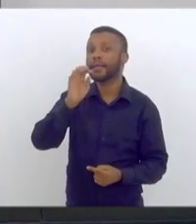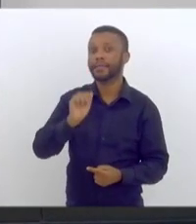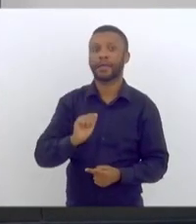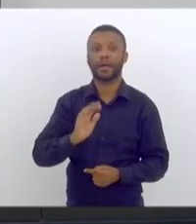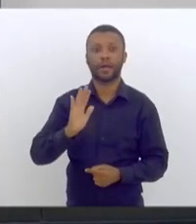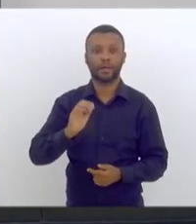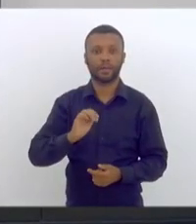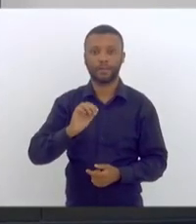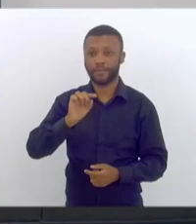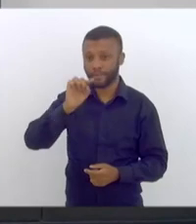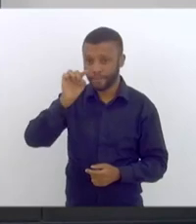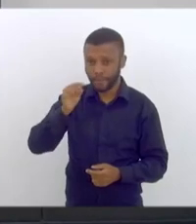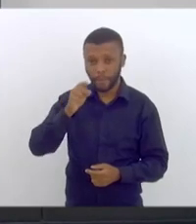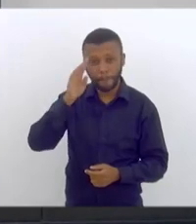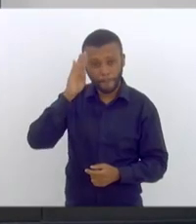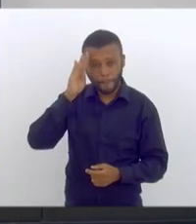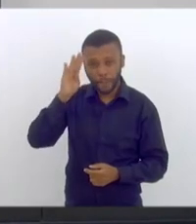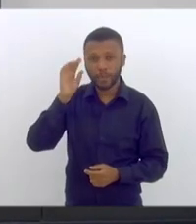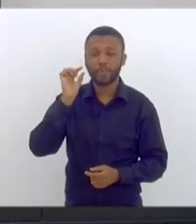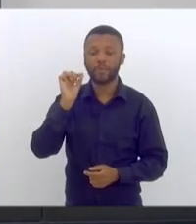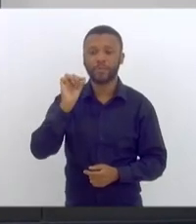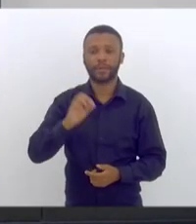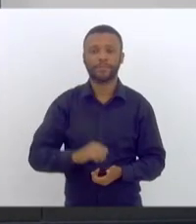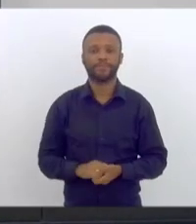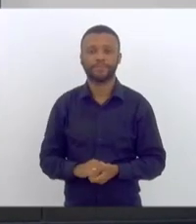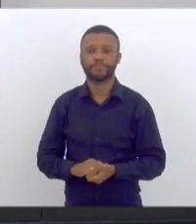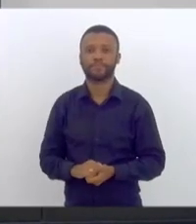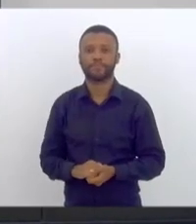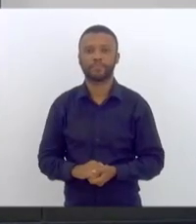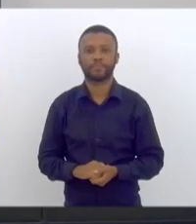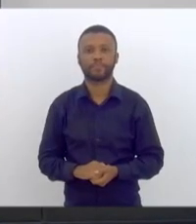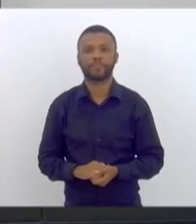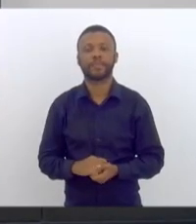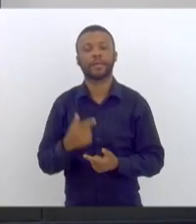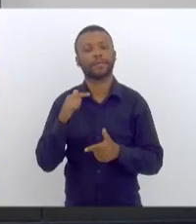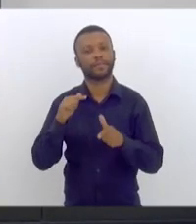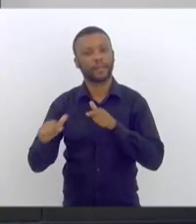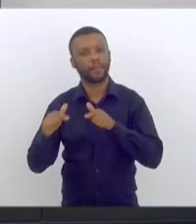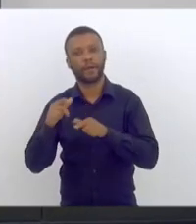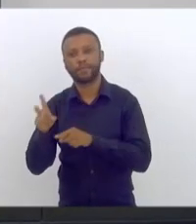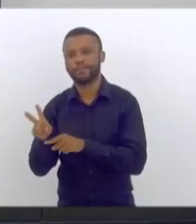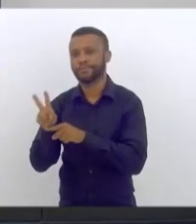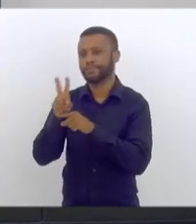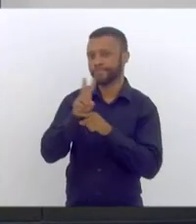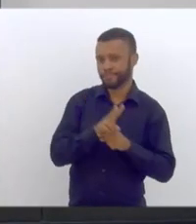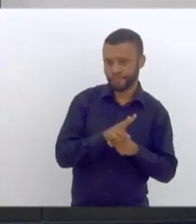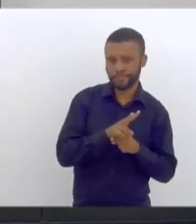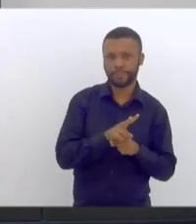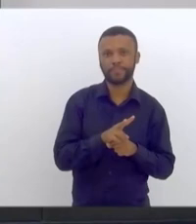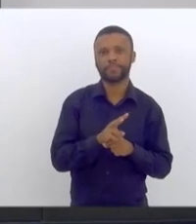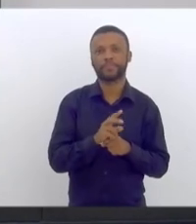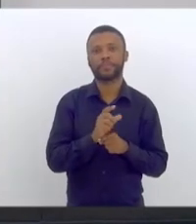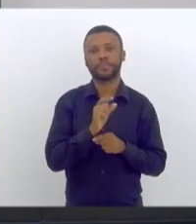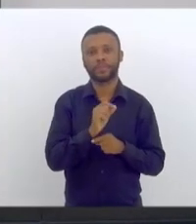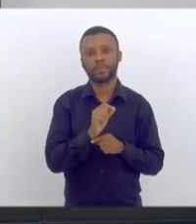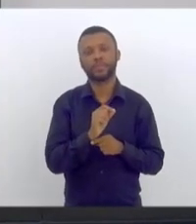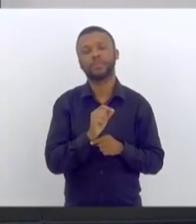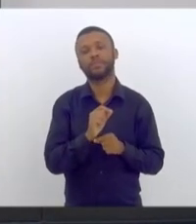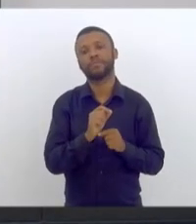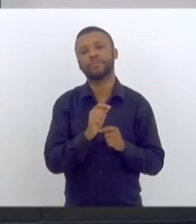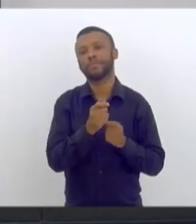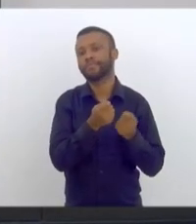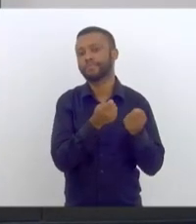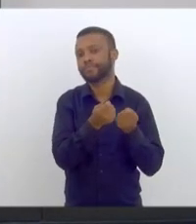vírgula principalmente de empregos que vierem a ser